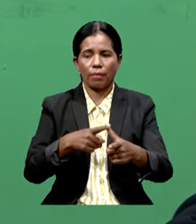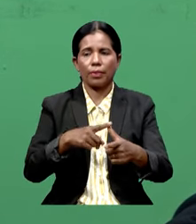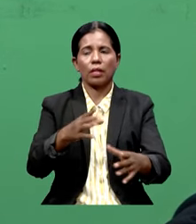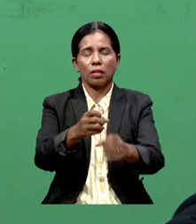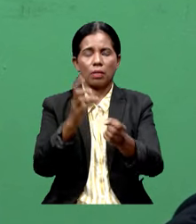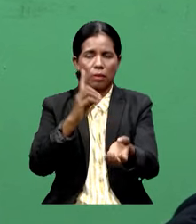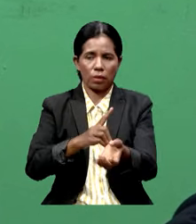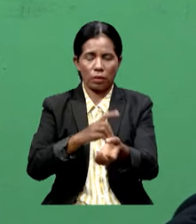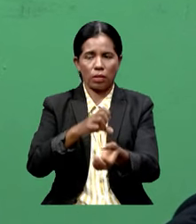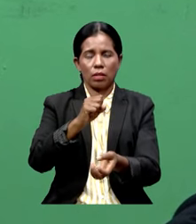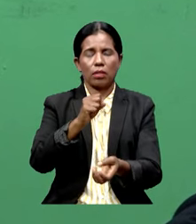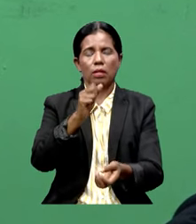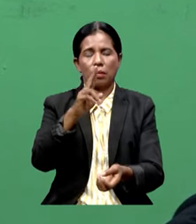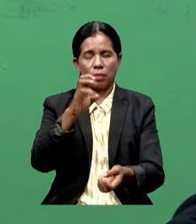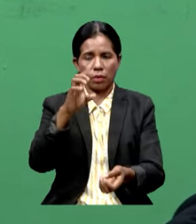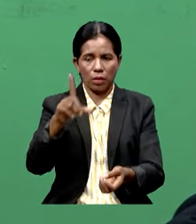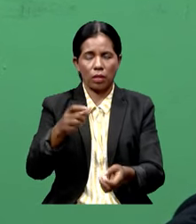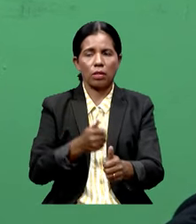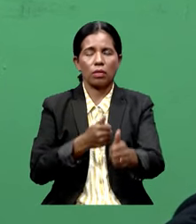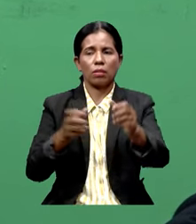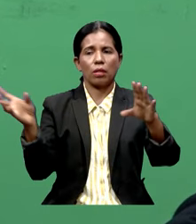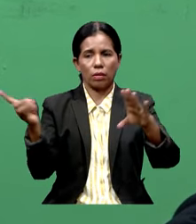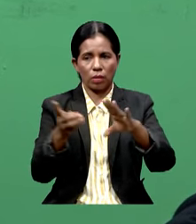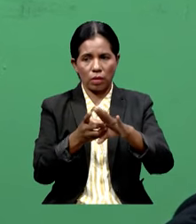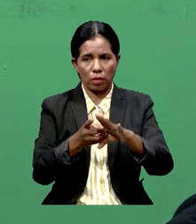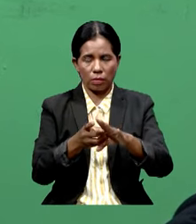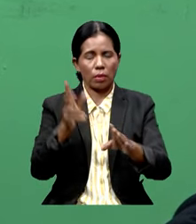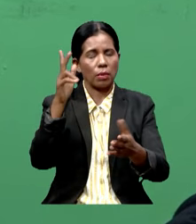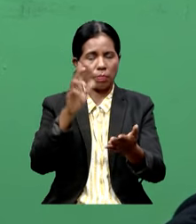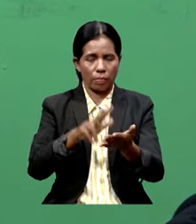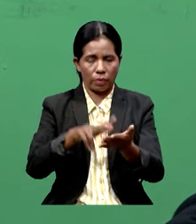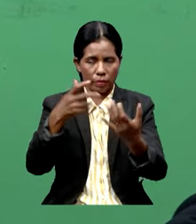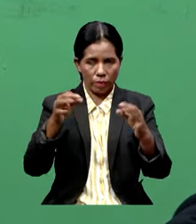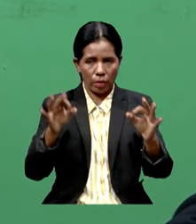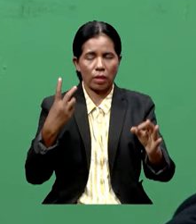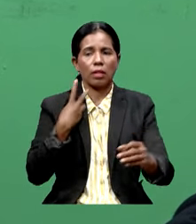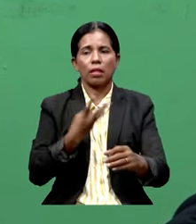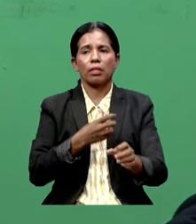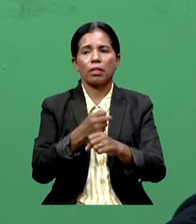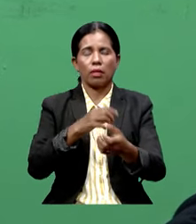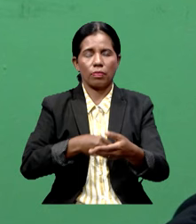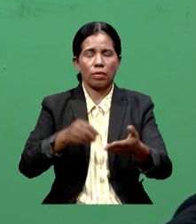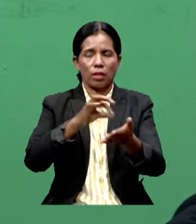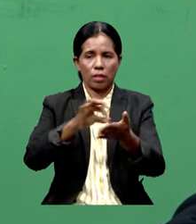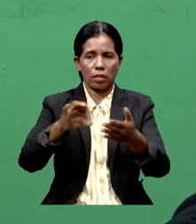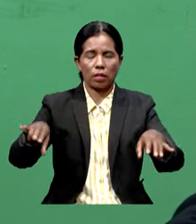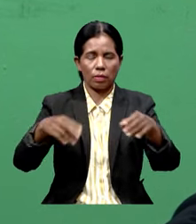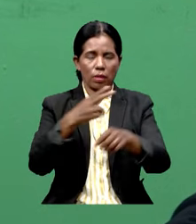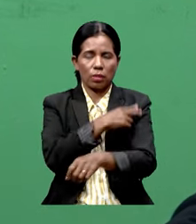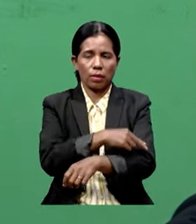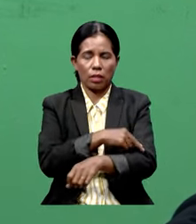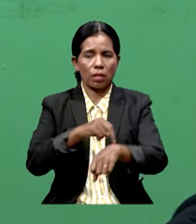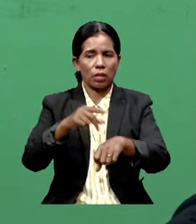Dr. Samuel bazia banenia documentos nebe comprobativo. Iranemak ita halo contrato e nia servisu ia Hospital Nacional de